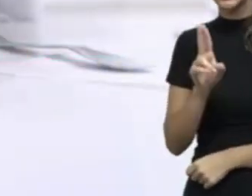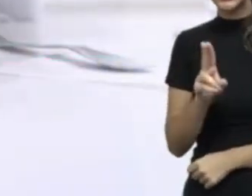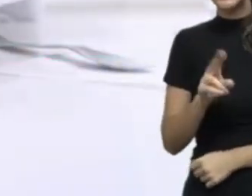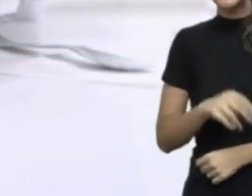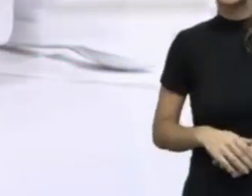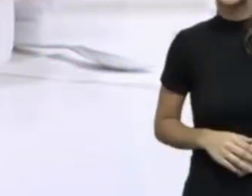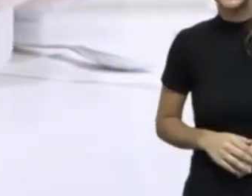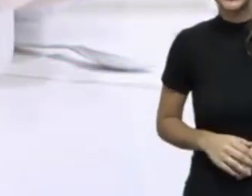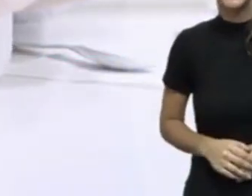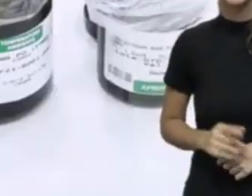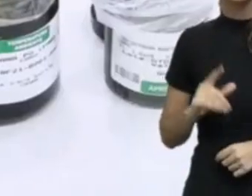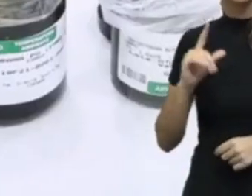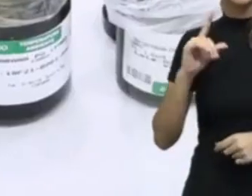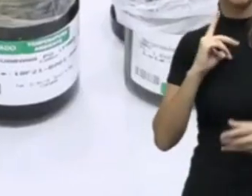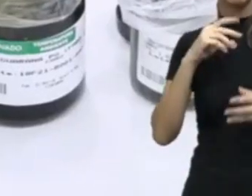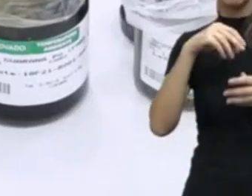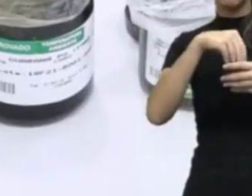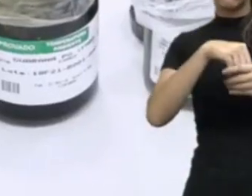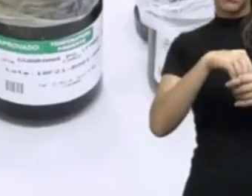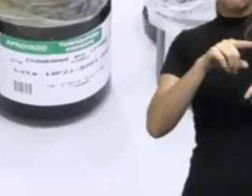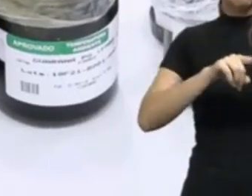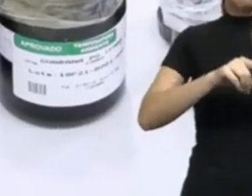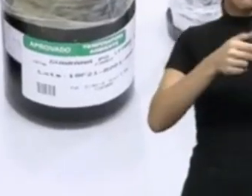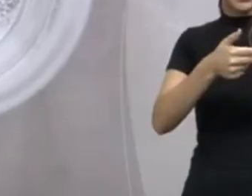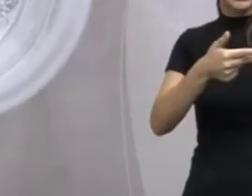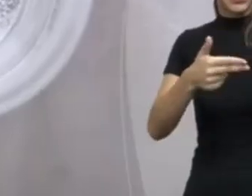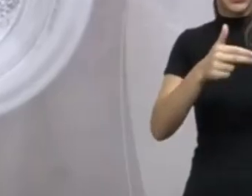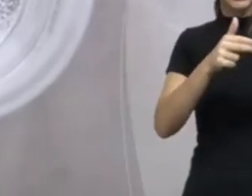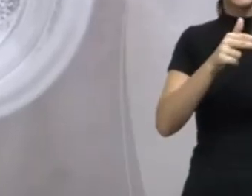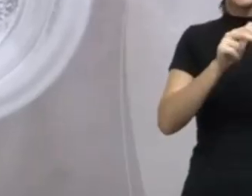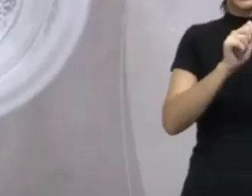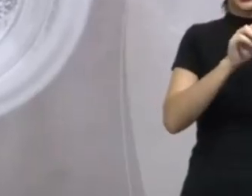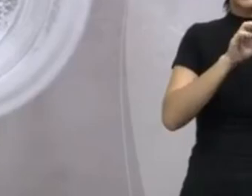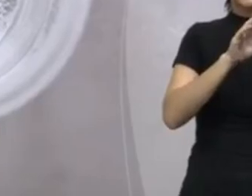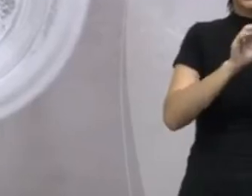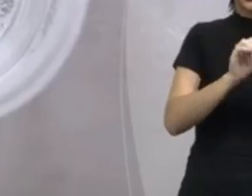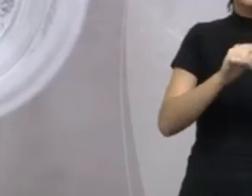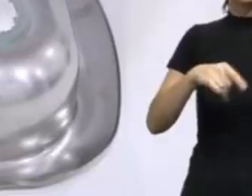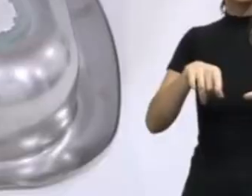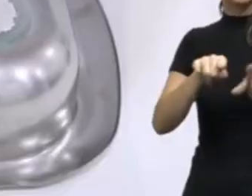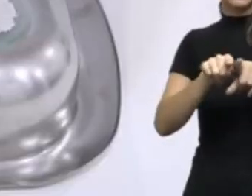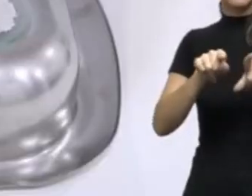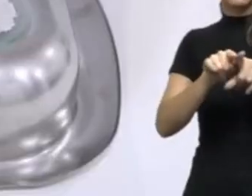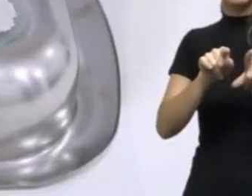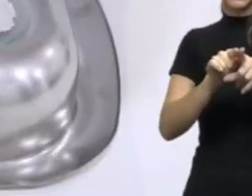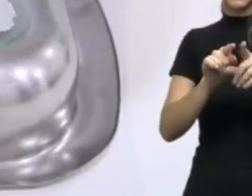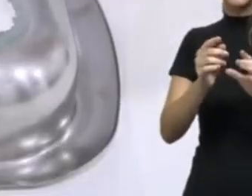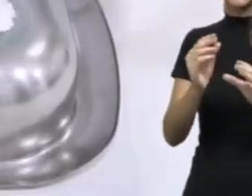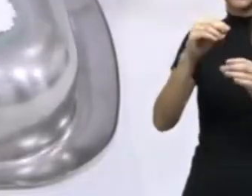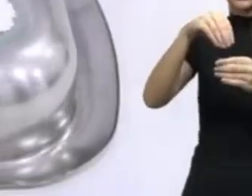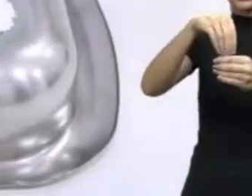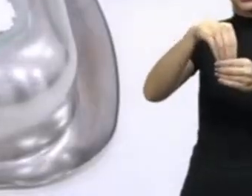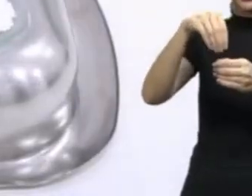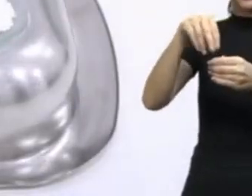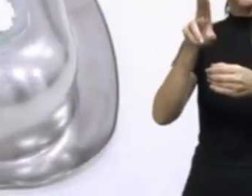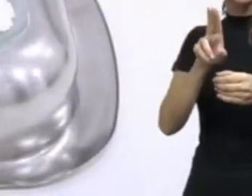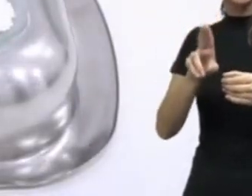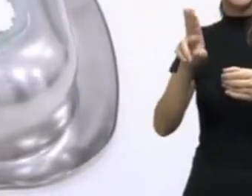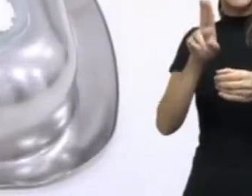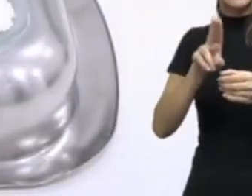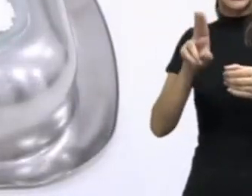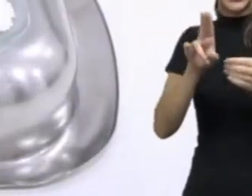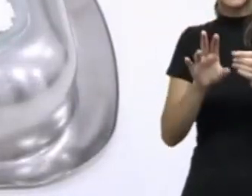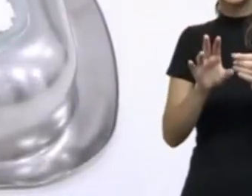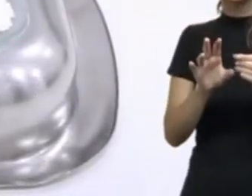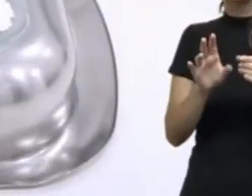substâncias orgânicas estão presentes não só na matéria-prima ativa, assim como também nos recipientes que são utilizados